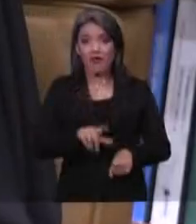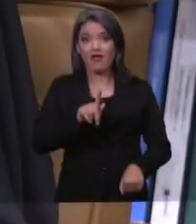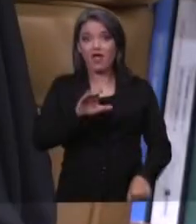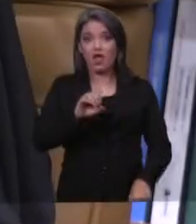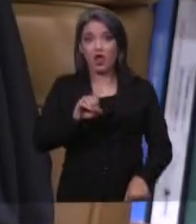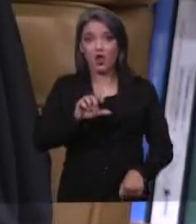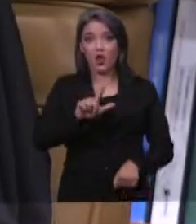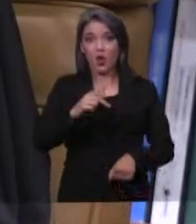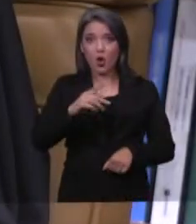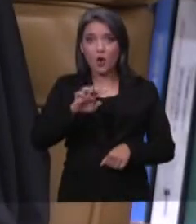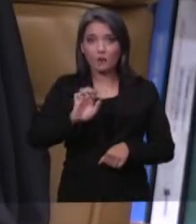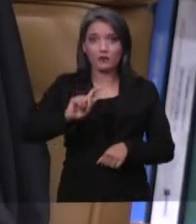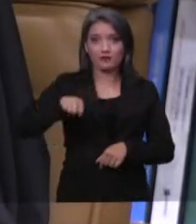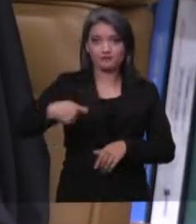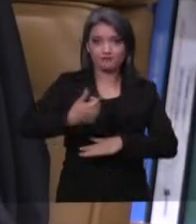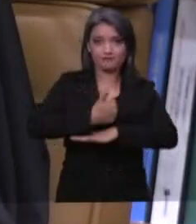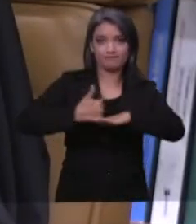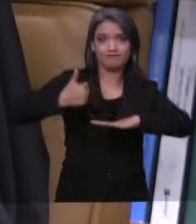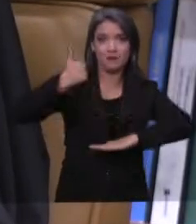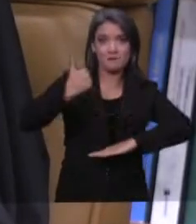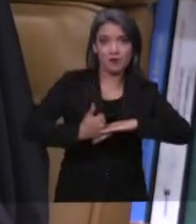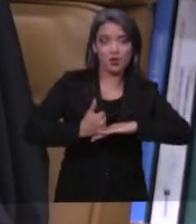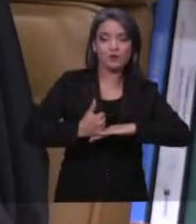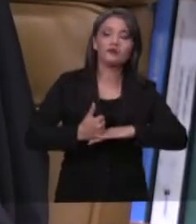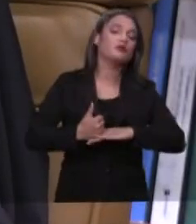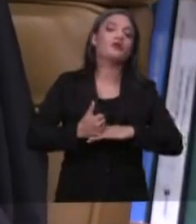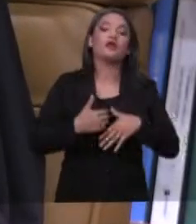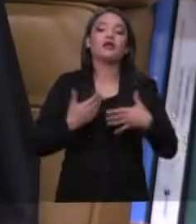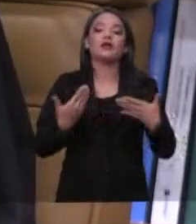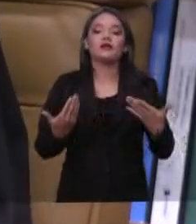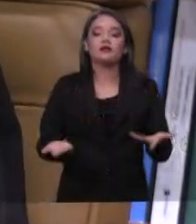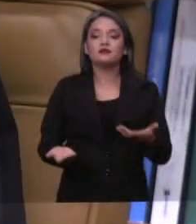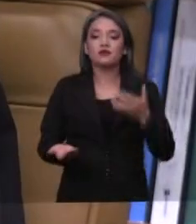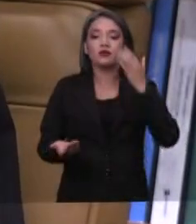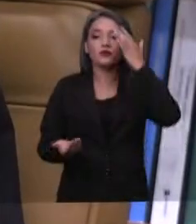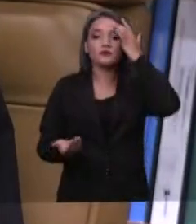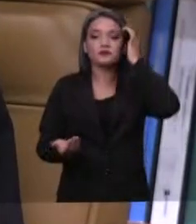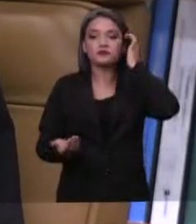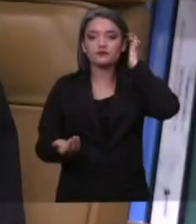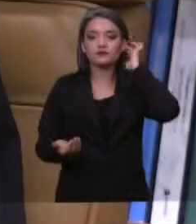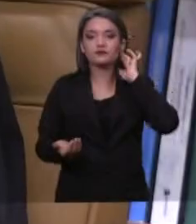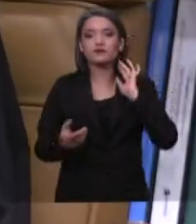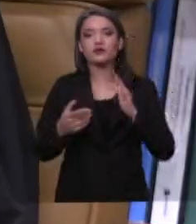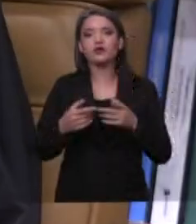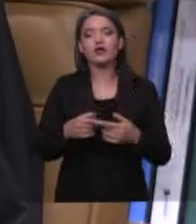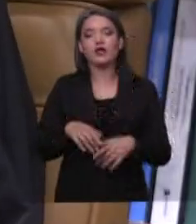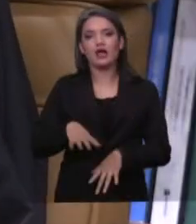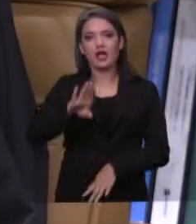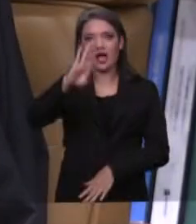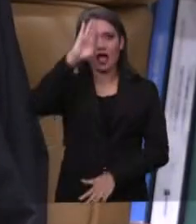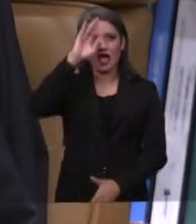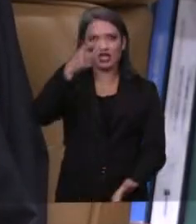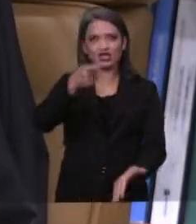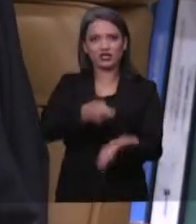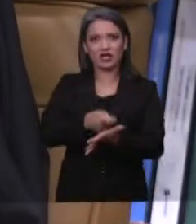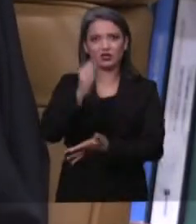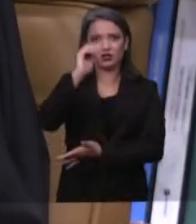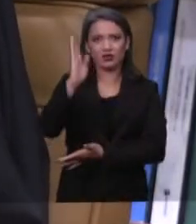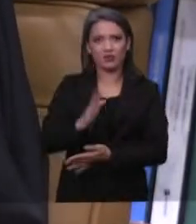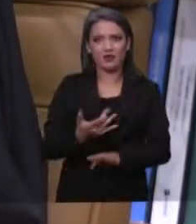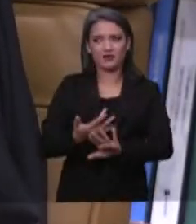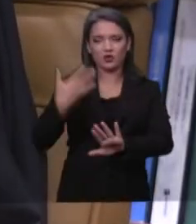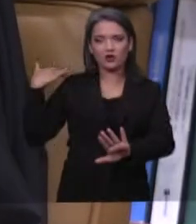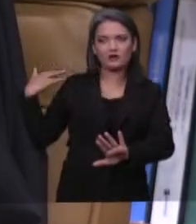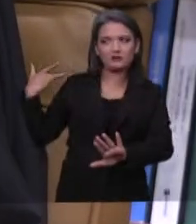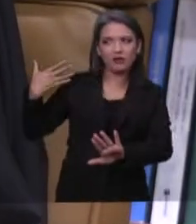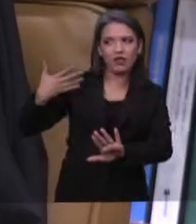todo o caminho que pavimentou a chegada da ditadura no Brasil e os